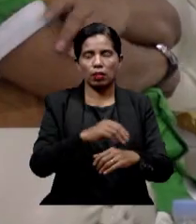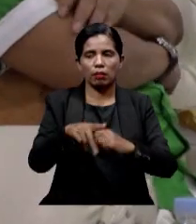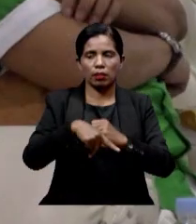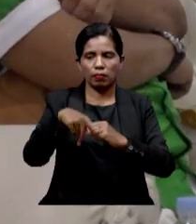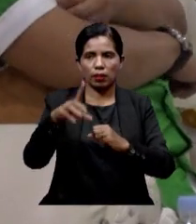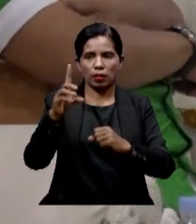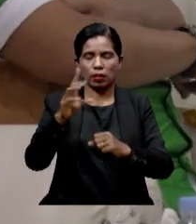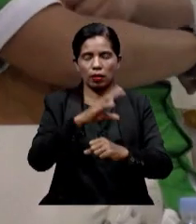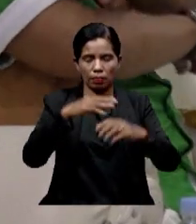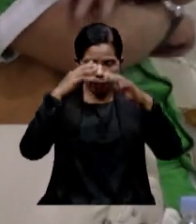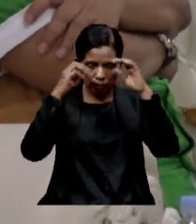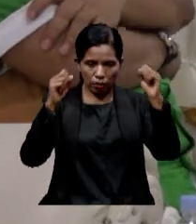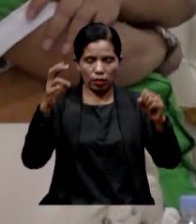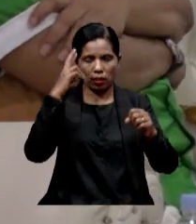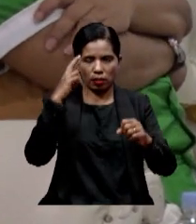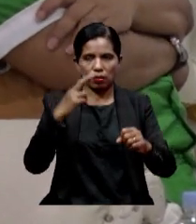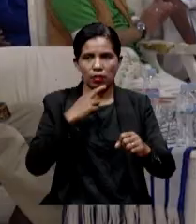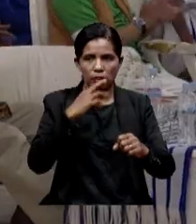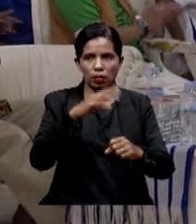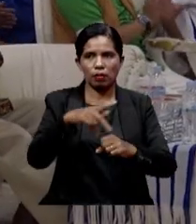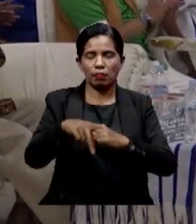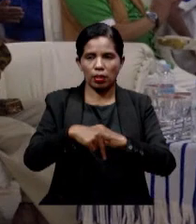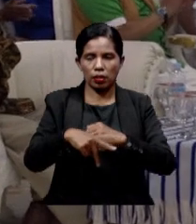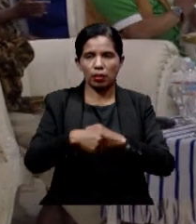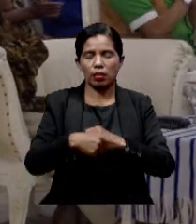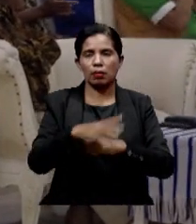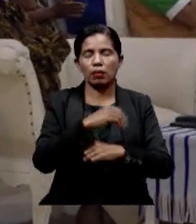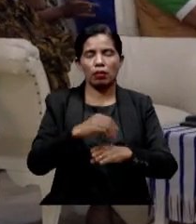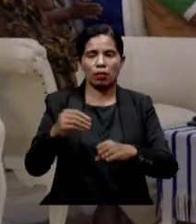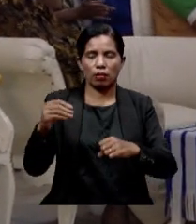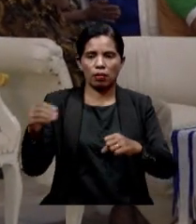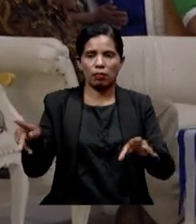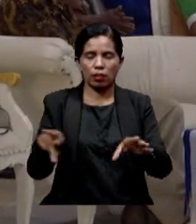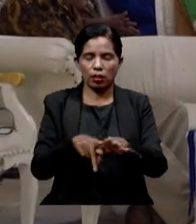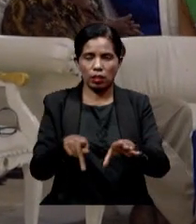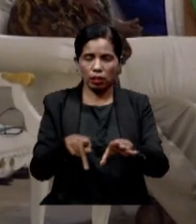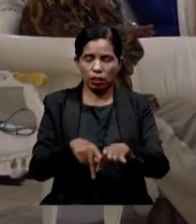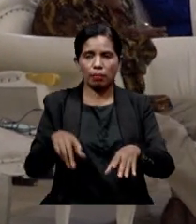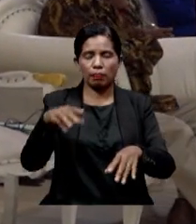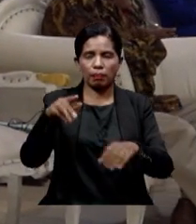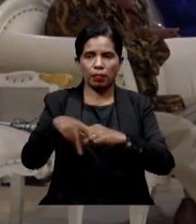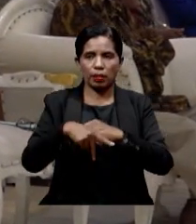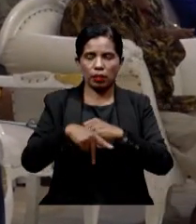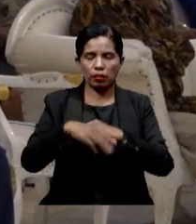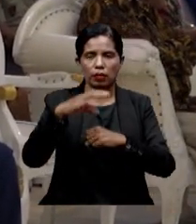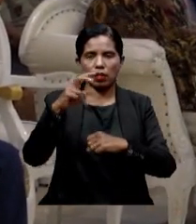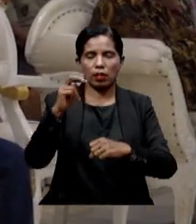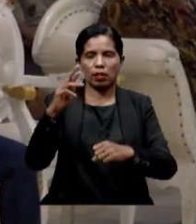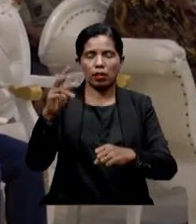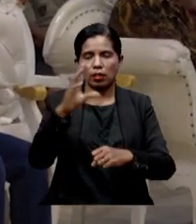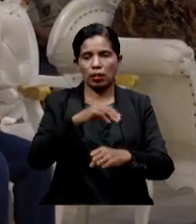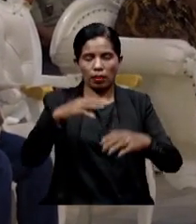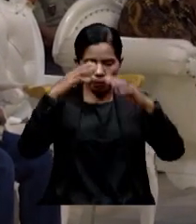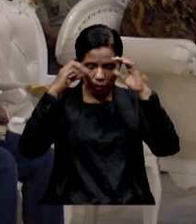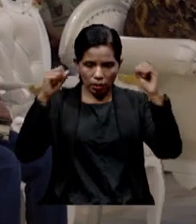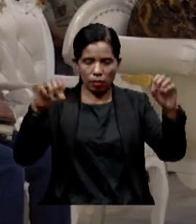de Presidente da República, José Ramos Horta, participa mostra o secretário-geral Partido CNRT, Francisco Calvo Adelay, Presidente